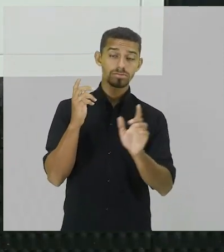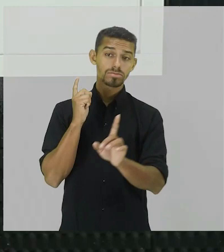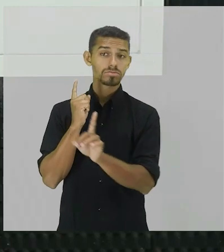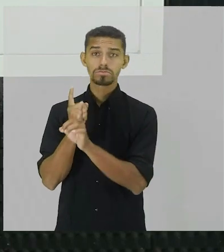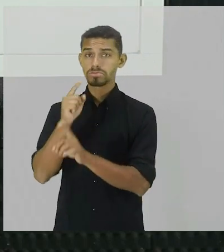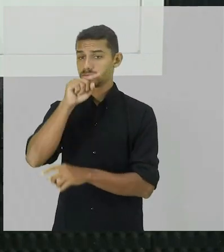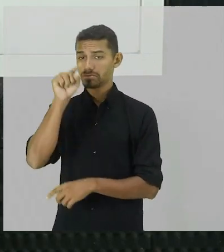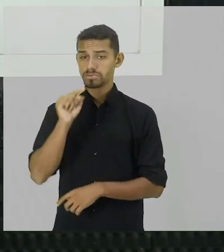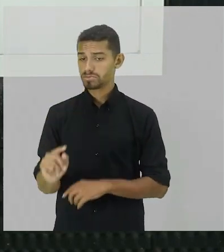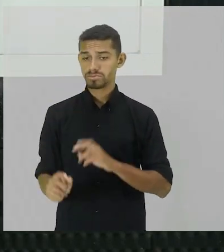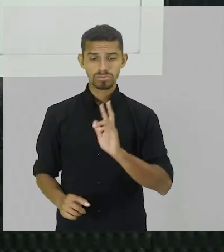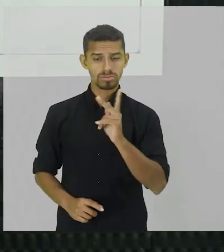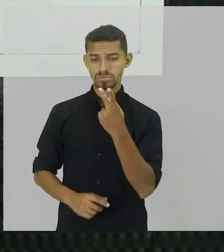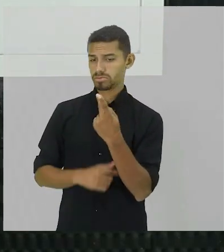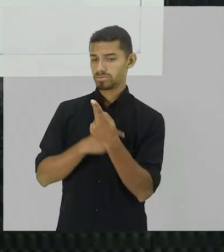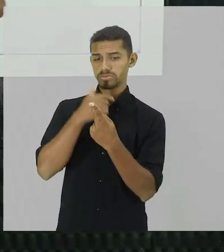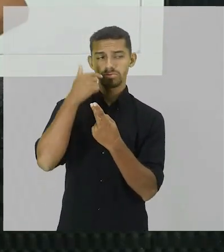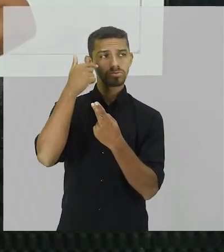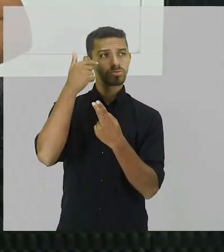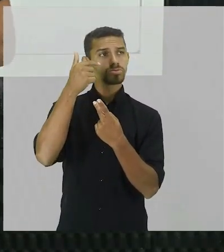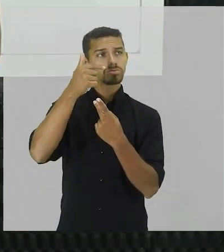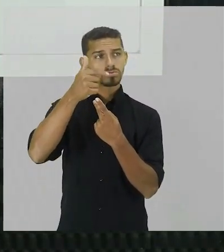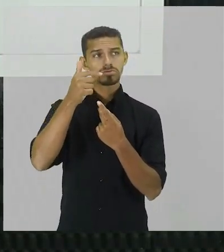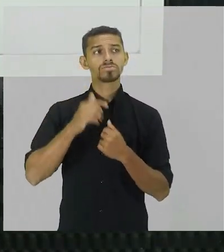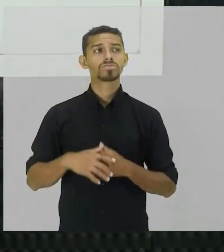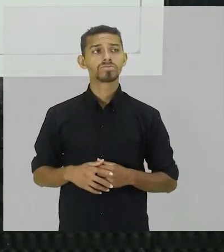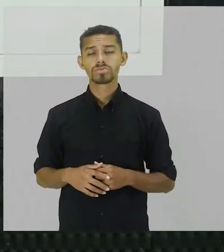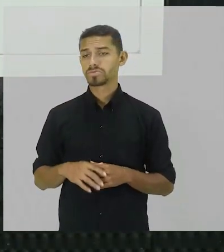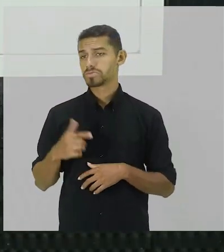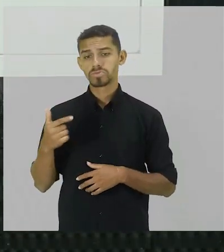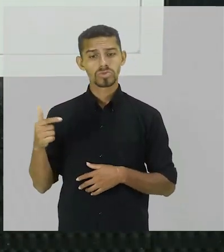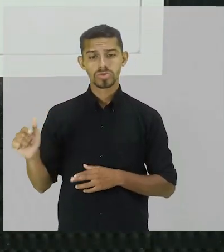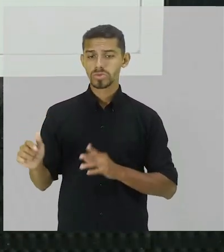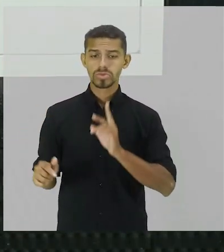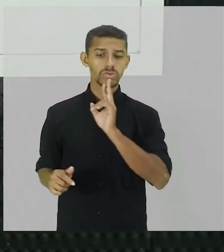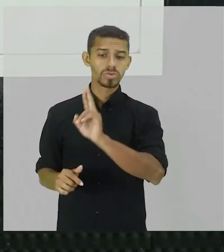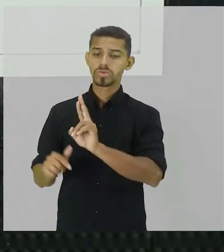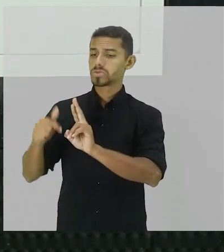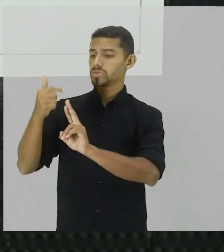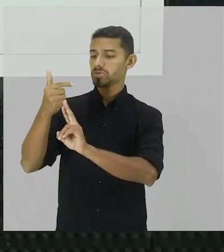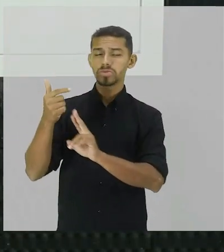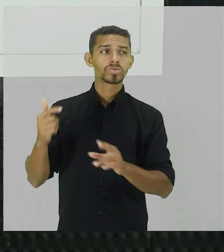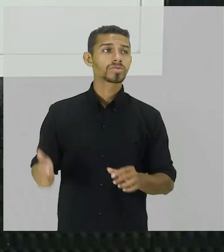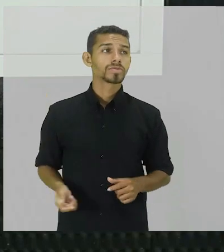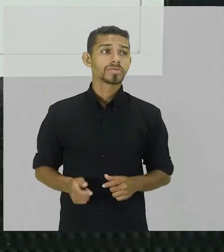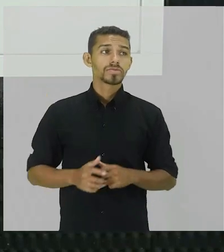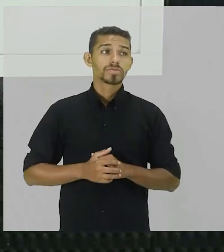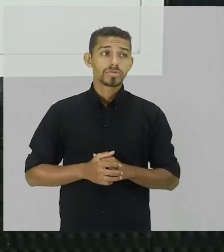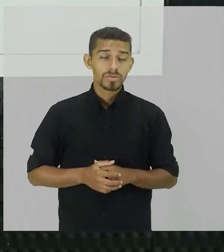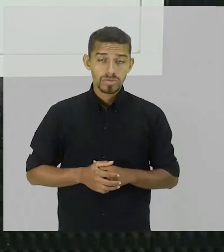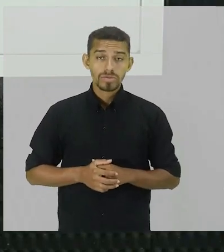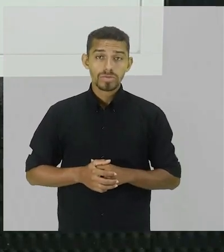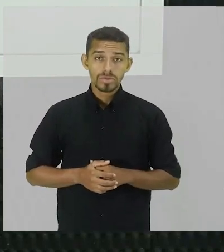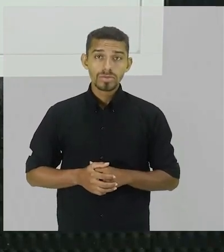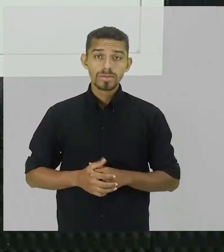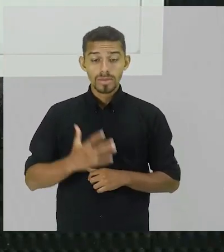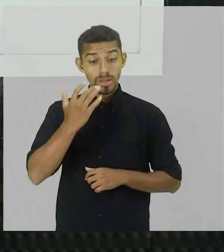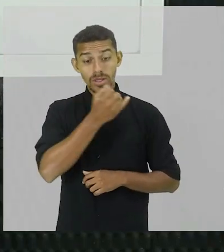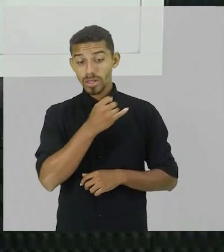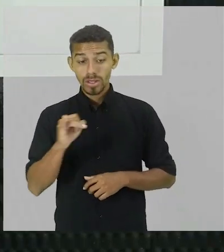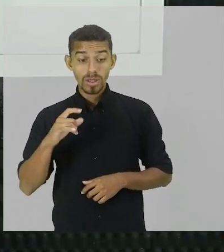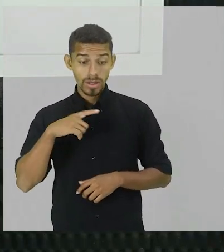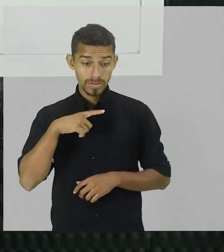e não tenho o raio. Quer dizer, o problema aqui é encontrar essa medida aqui, ó. Porque se eu